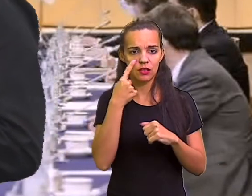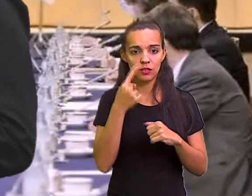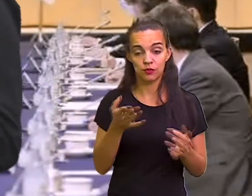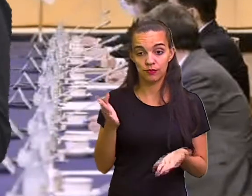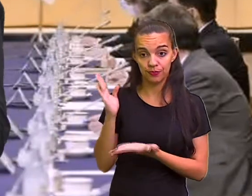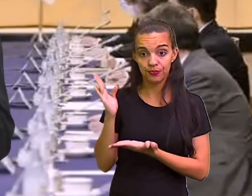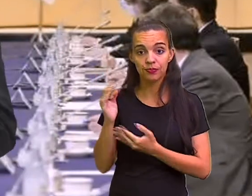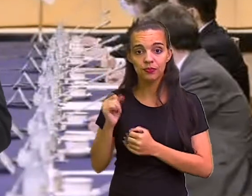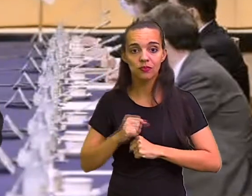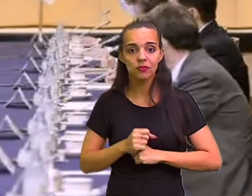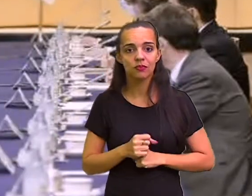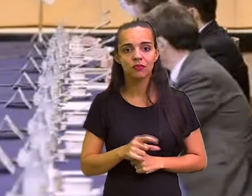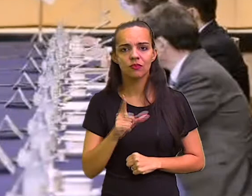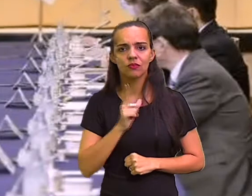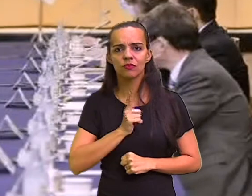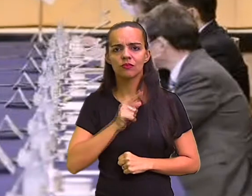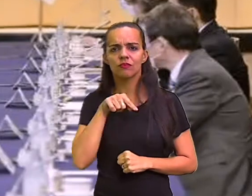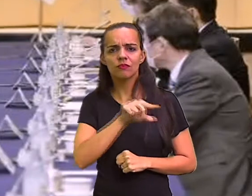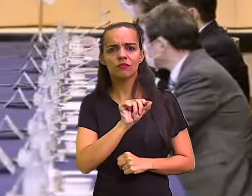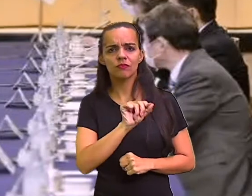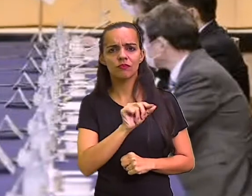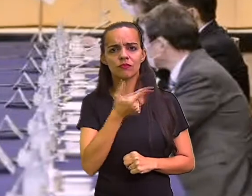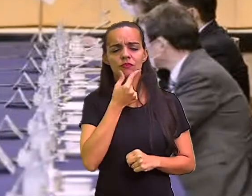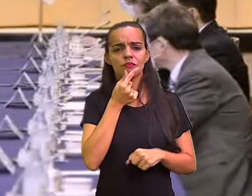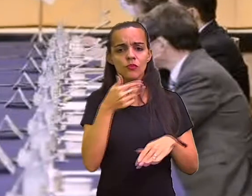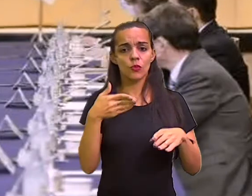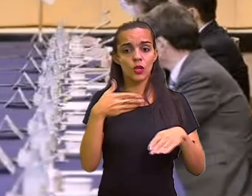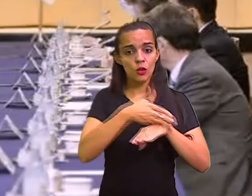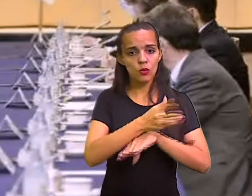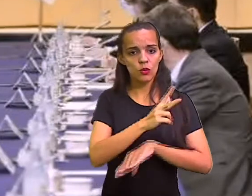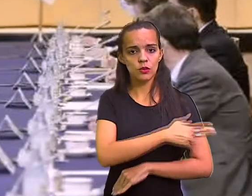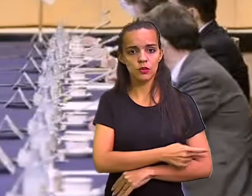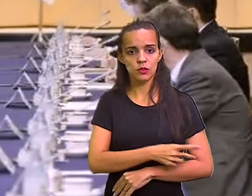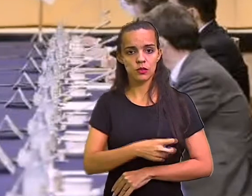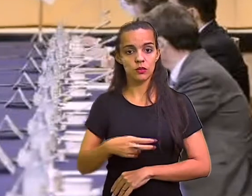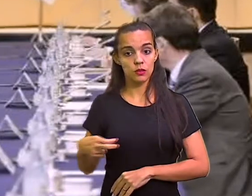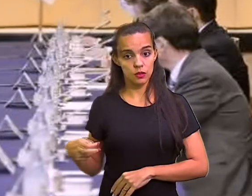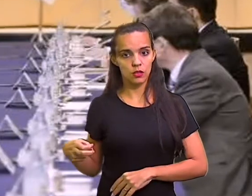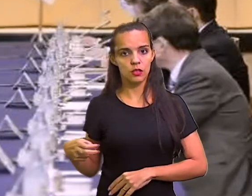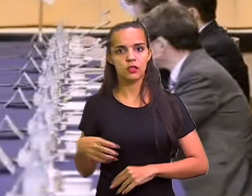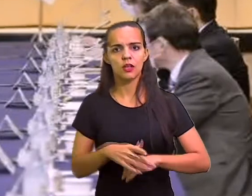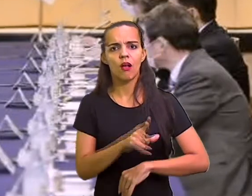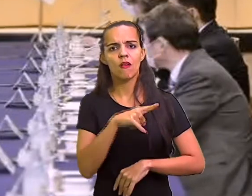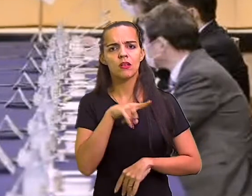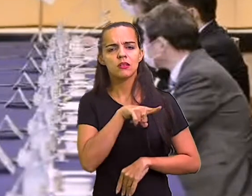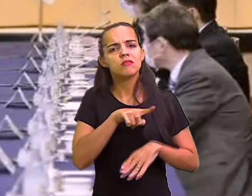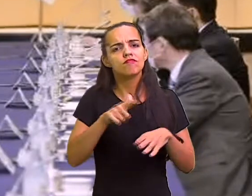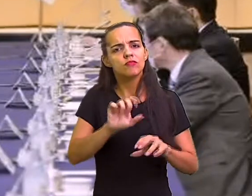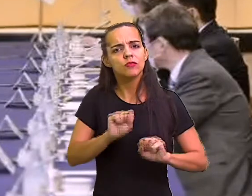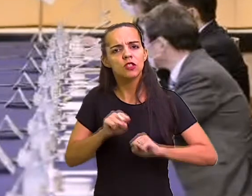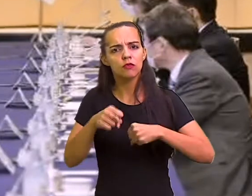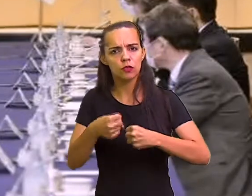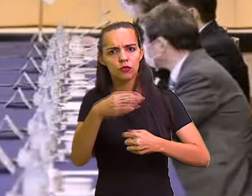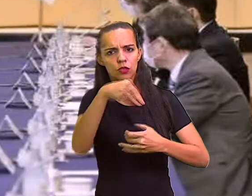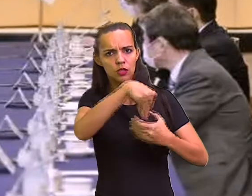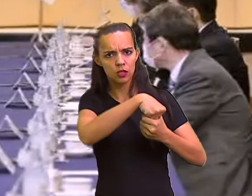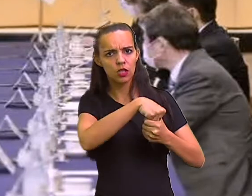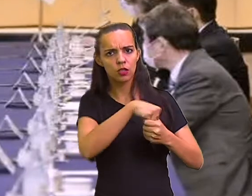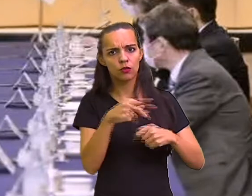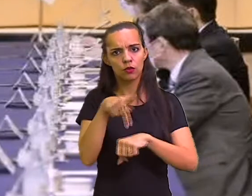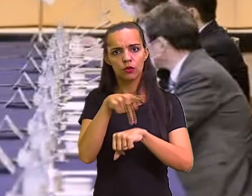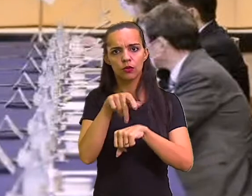japoneses, declarou a independência da Indonésia. Porém, os aliados apoiaram as forças neerlandesas, ou